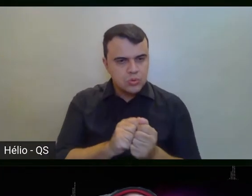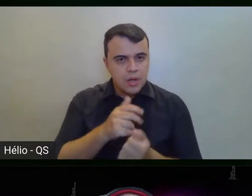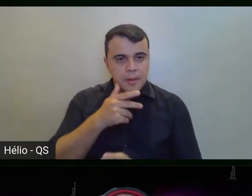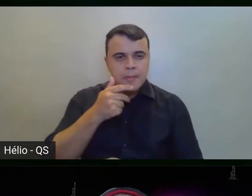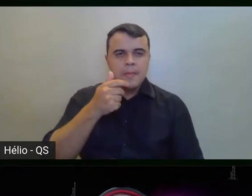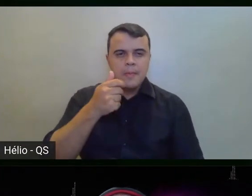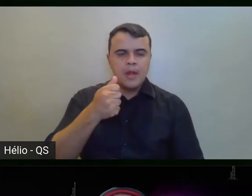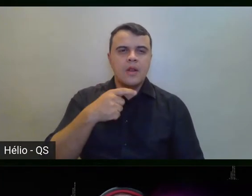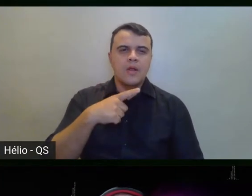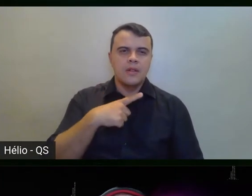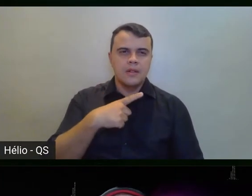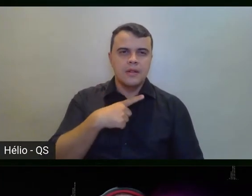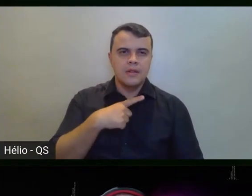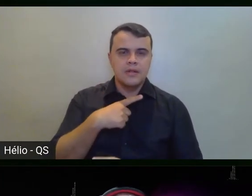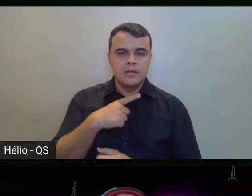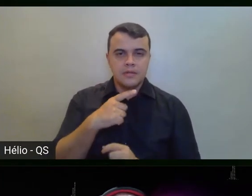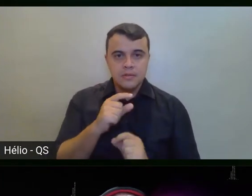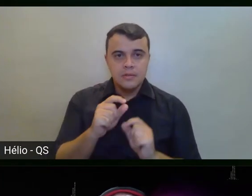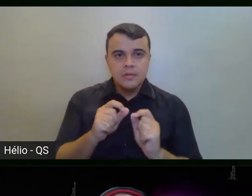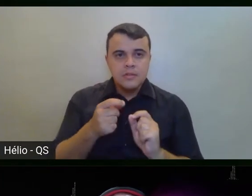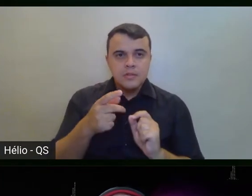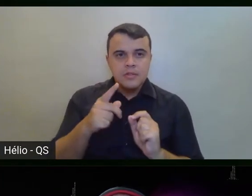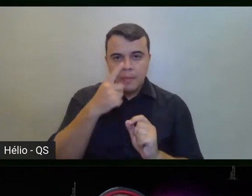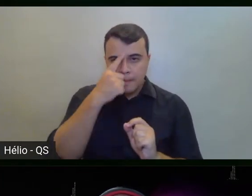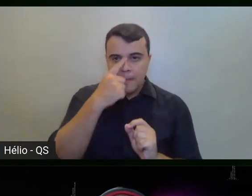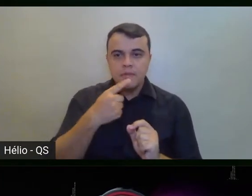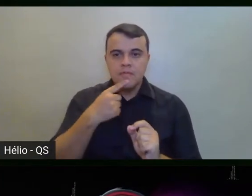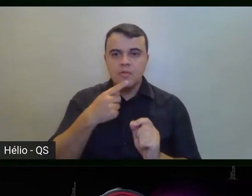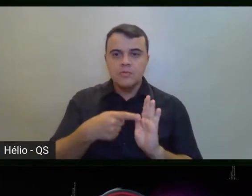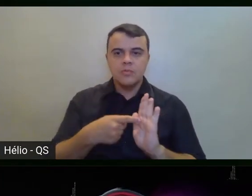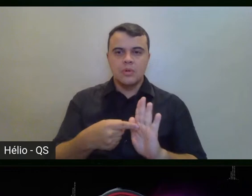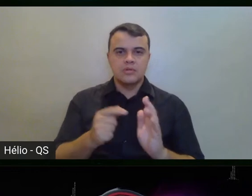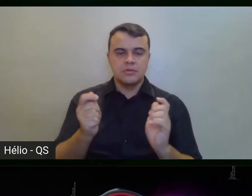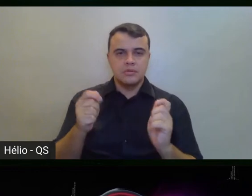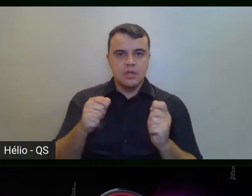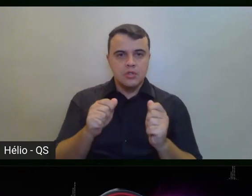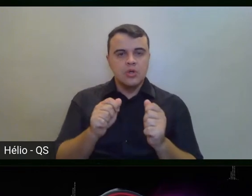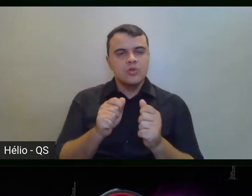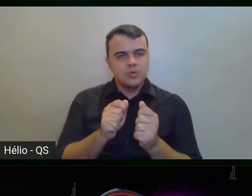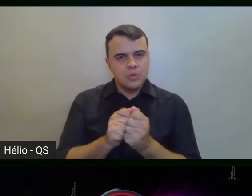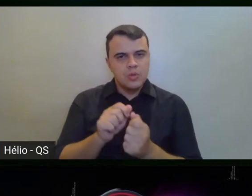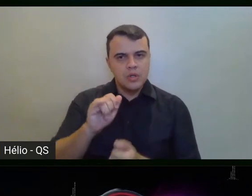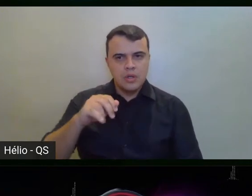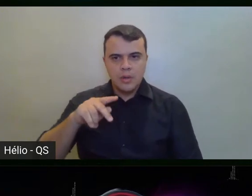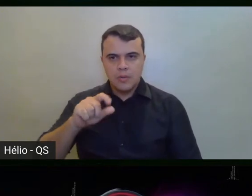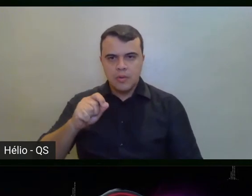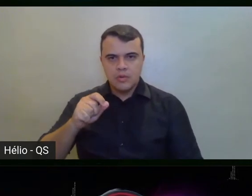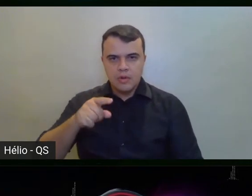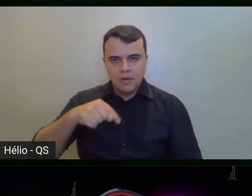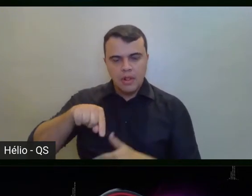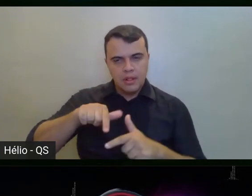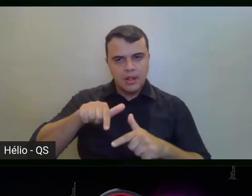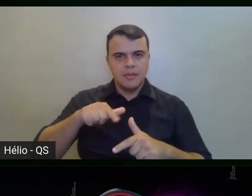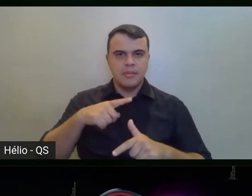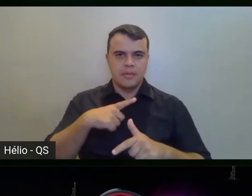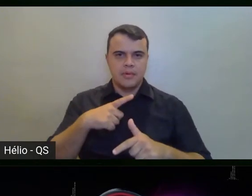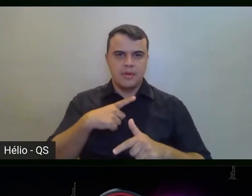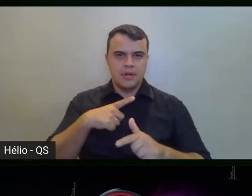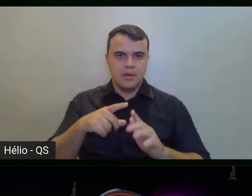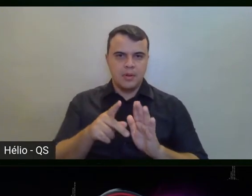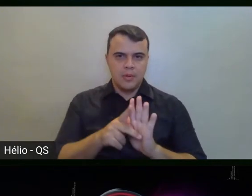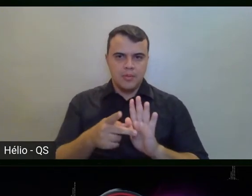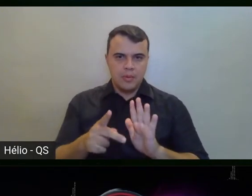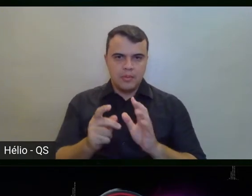e ter aí esse esse seu perfil em evidência para para impulso e quem sabe aí se posicionar no mercado de trabalho na própria